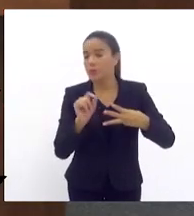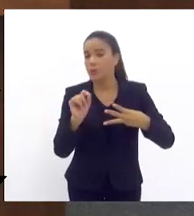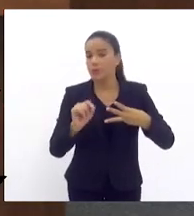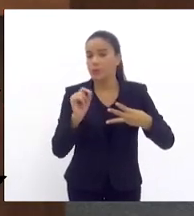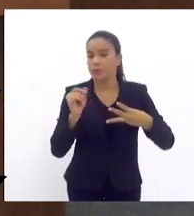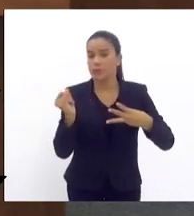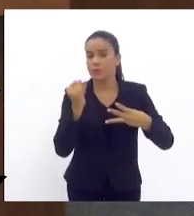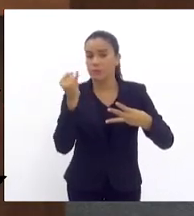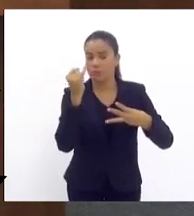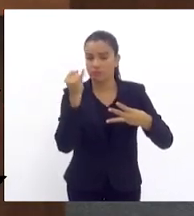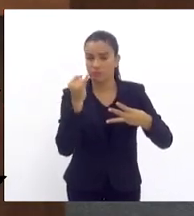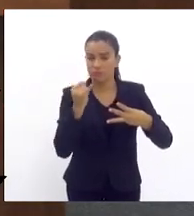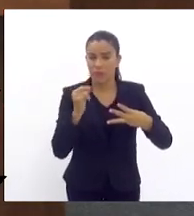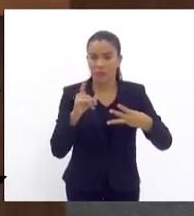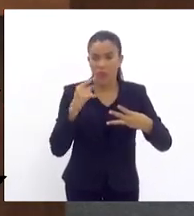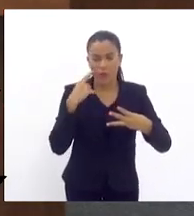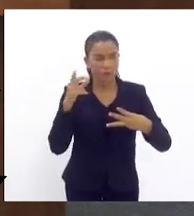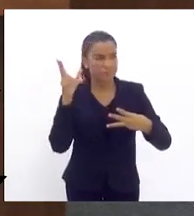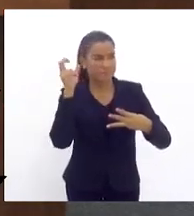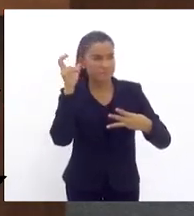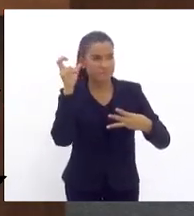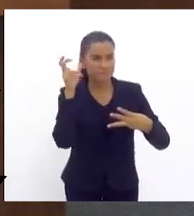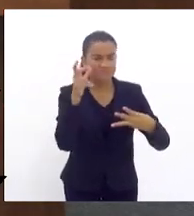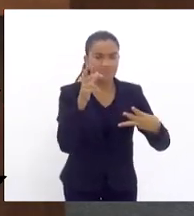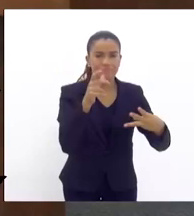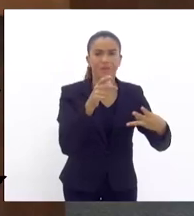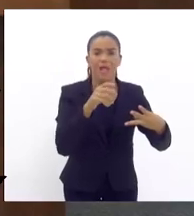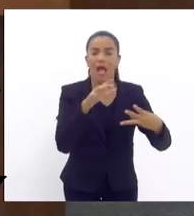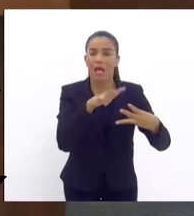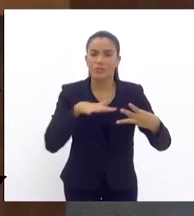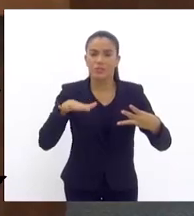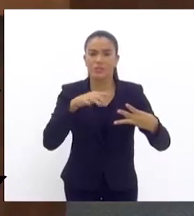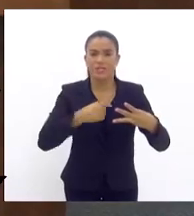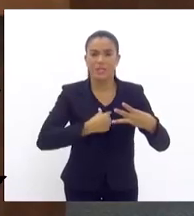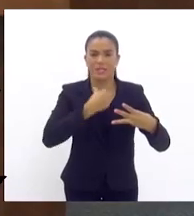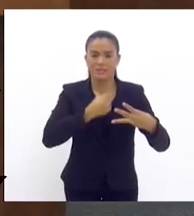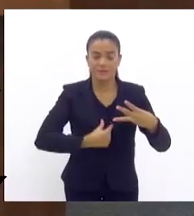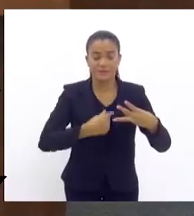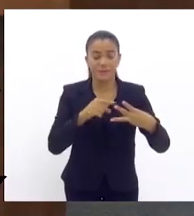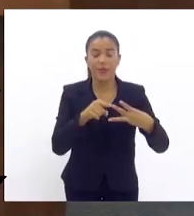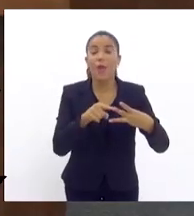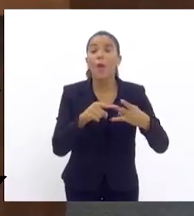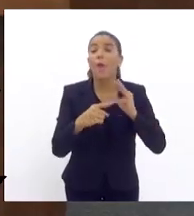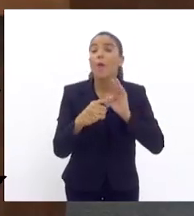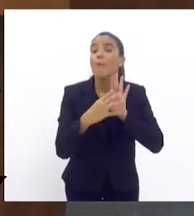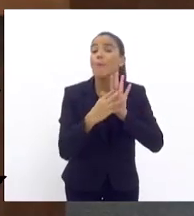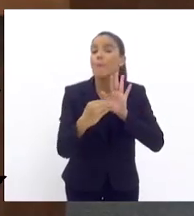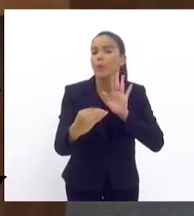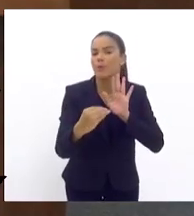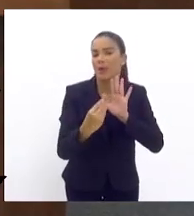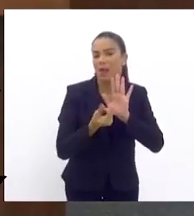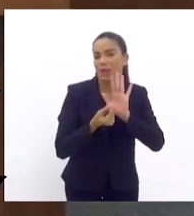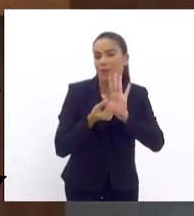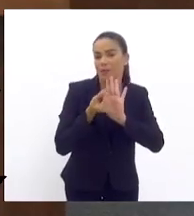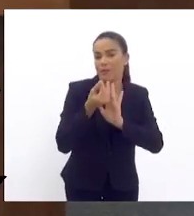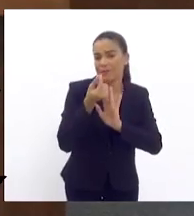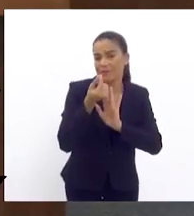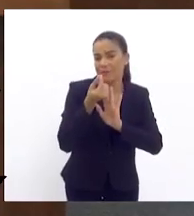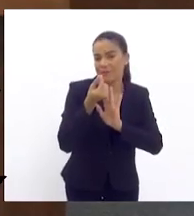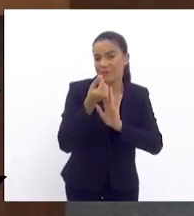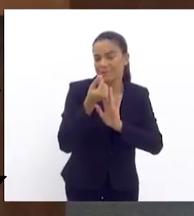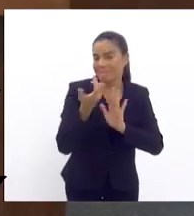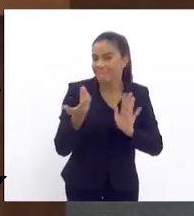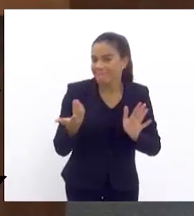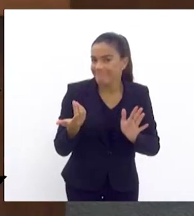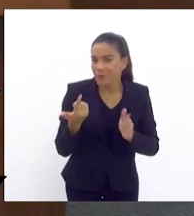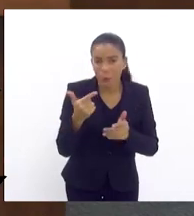vem tocando mais aqui, pelo que eu tenho ouvido da sociedade civil, que é a questão tarifária. O modelo tarifário existente, ele não tem nem